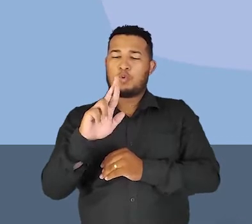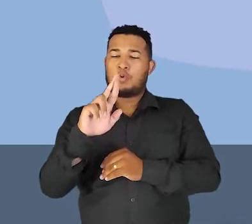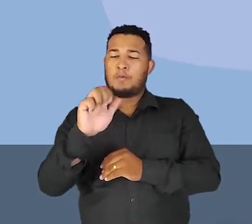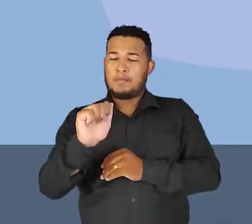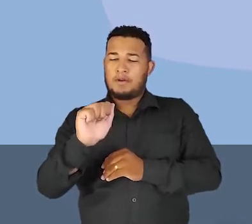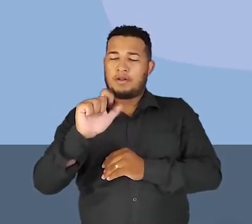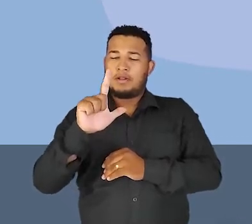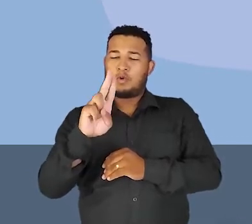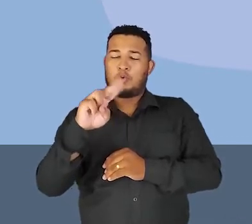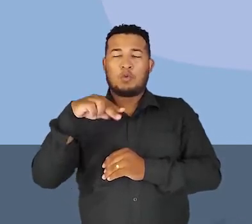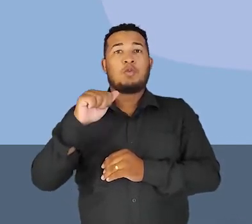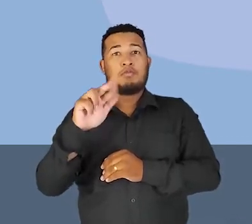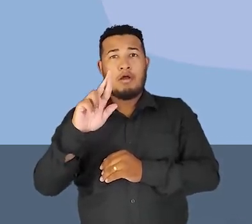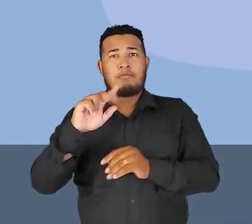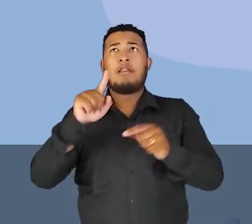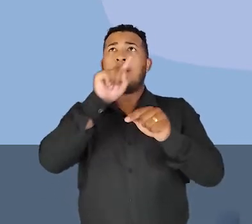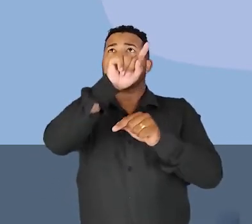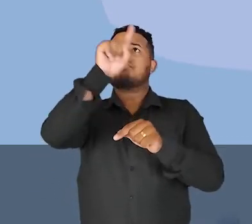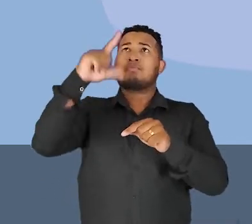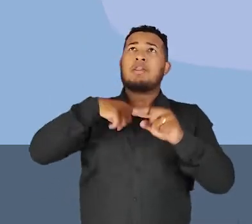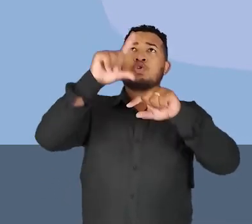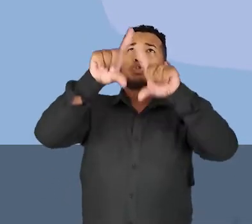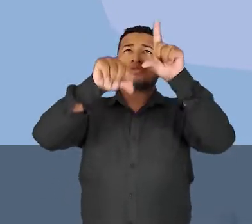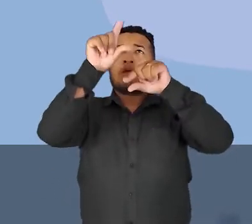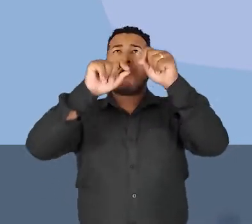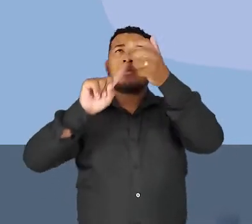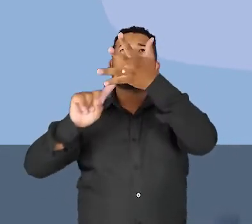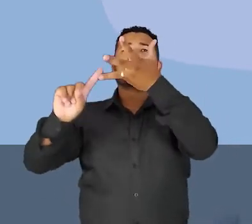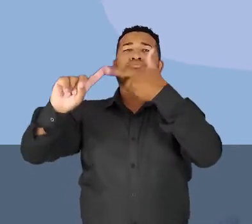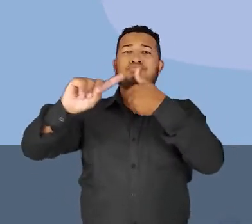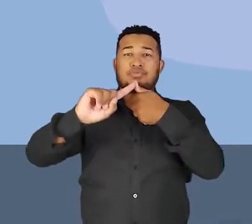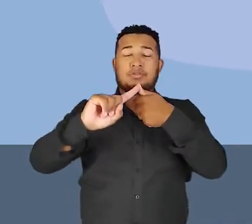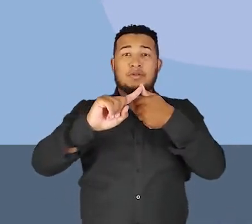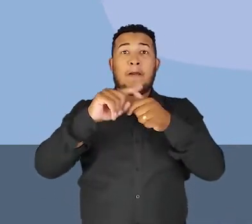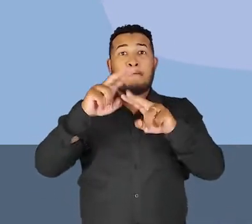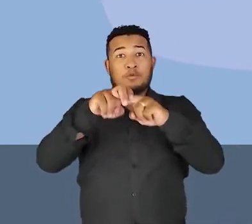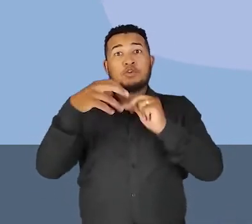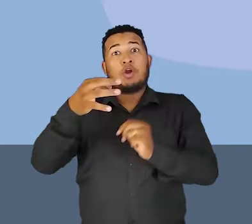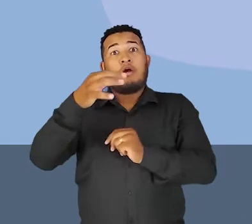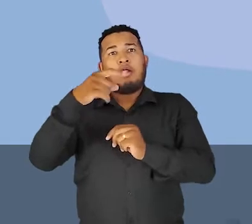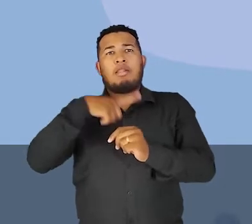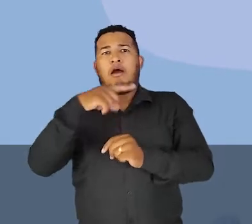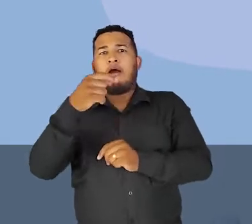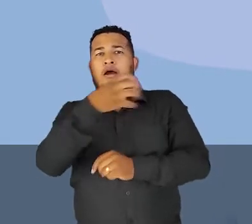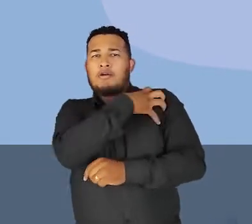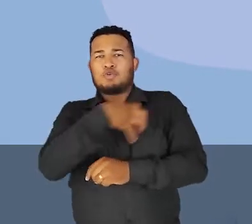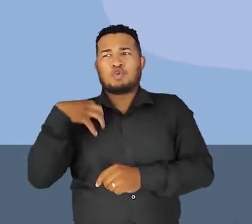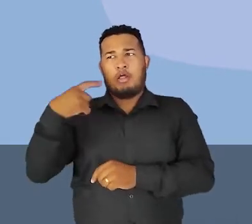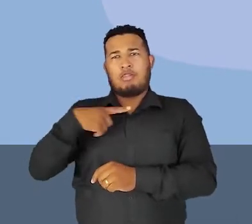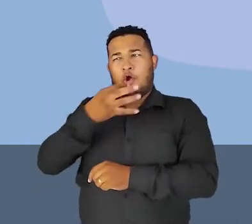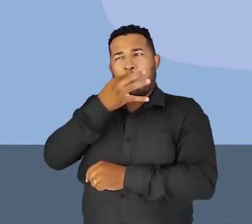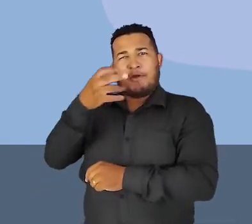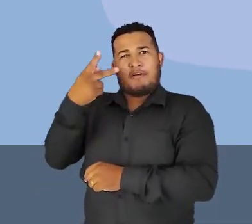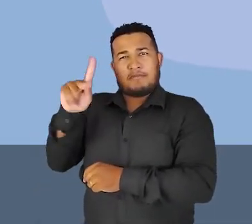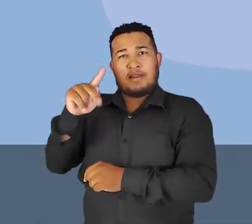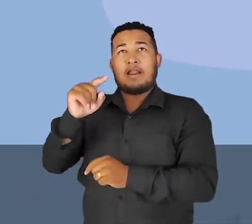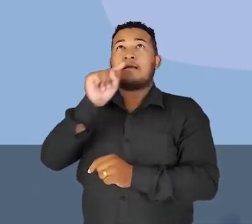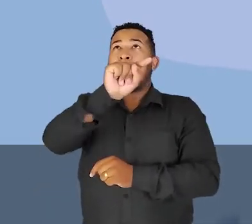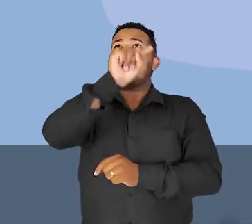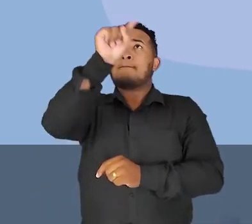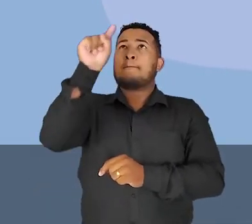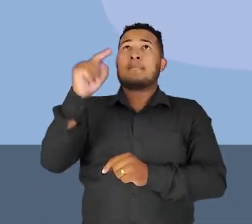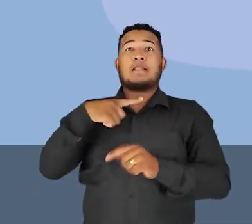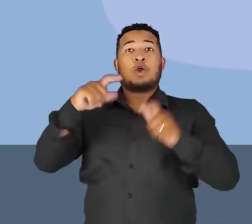corpos celestes. Aristóteles acreditava que cada objeto, cada coisa, teria um lugar próprio